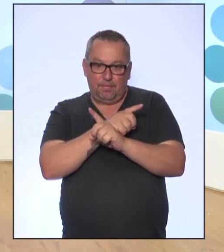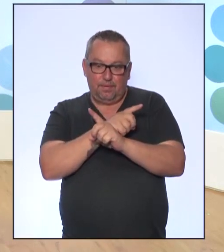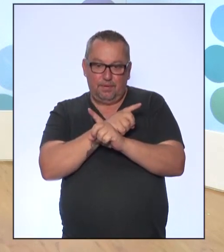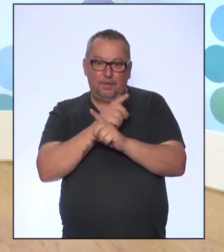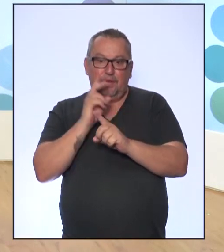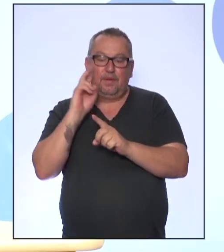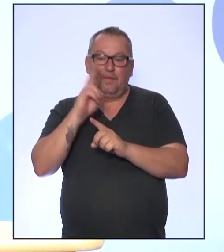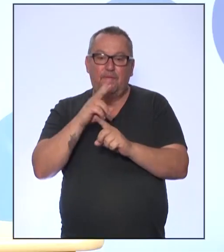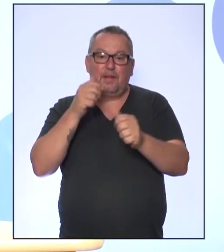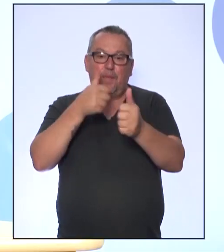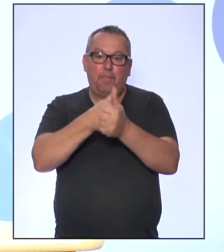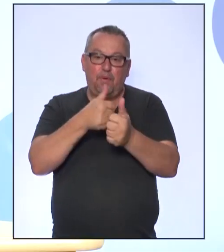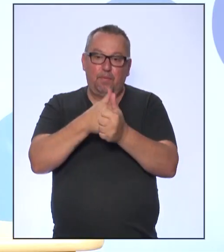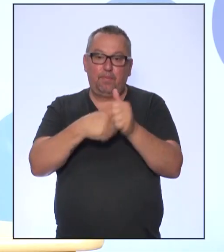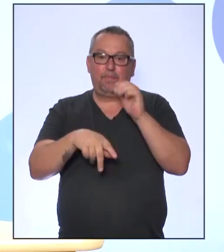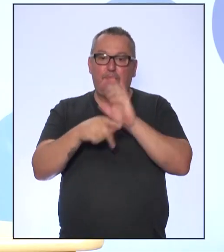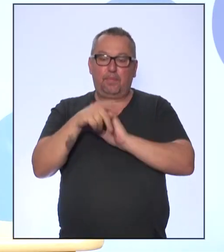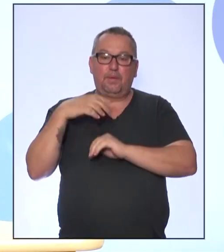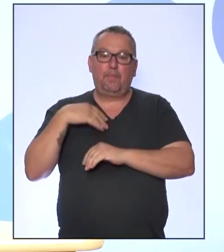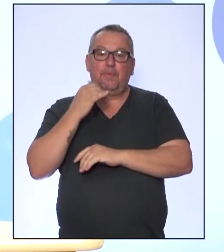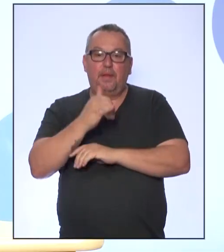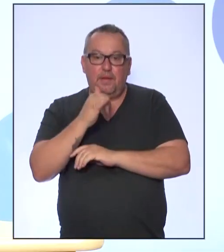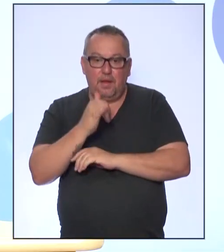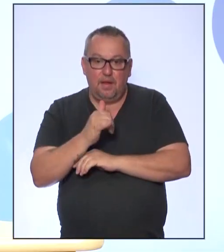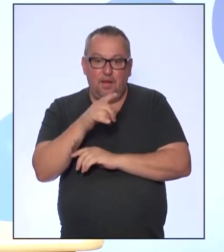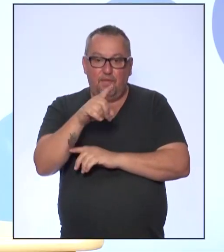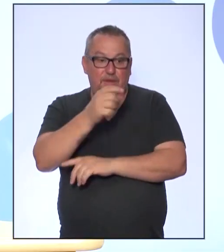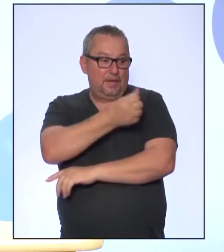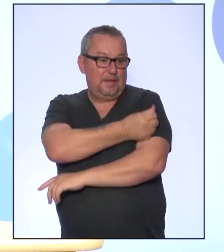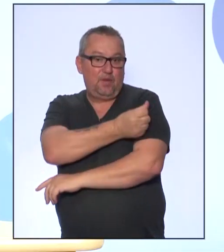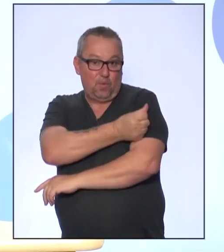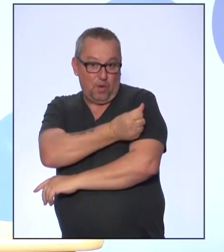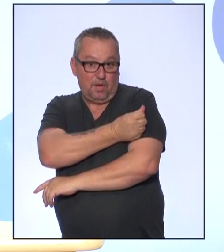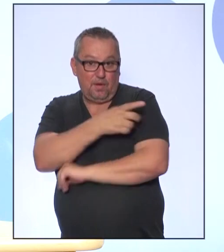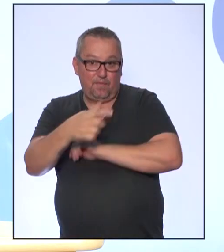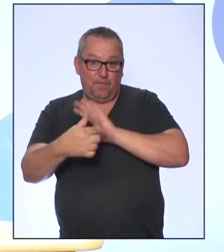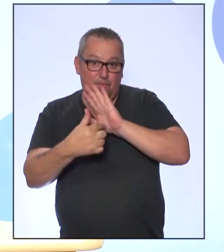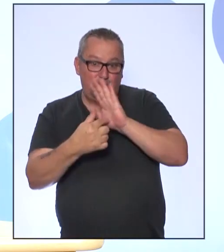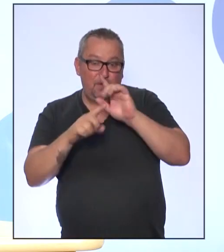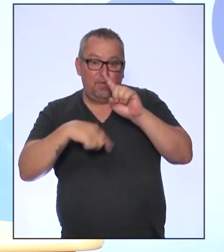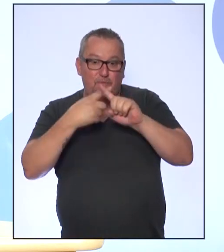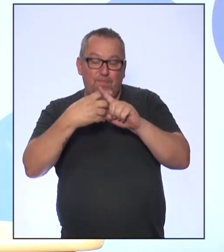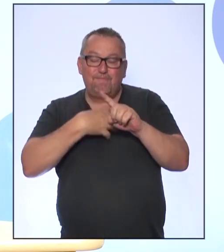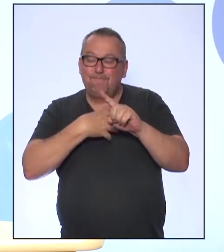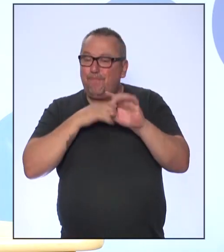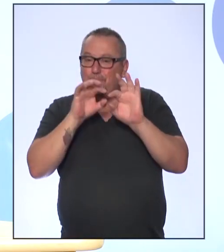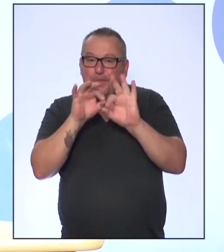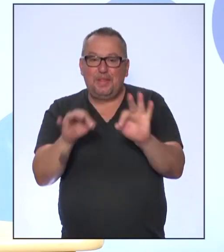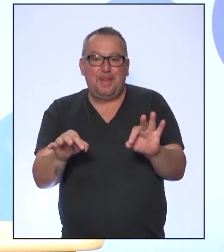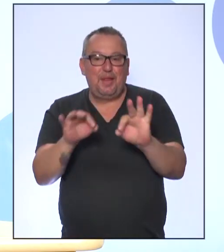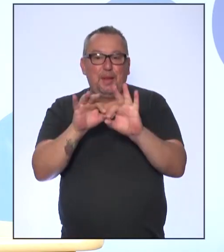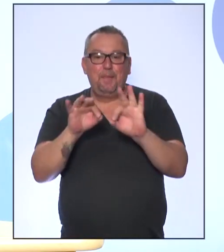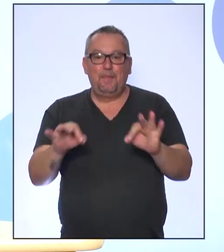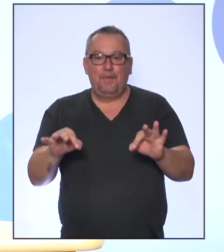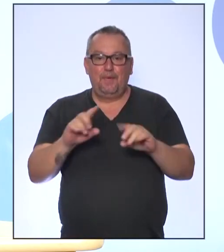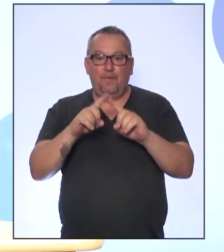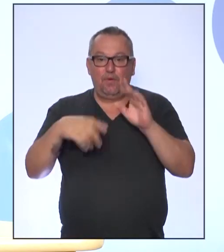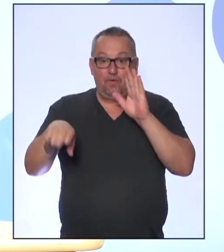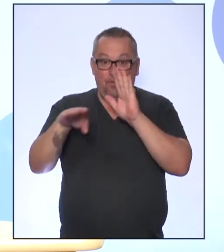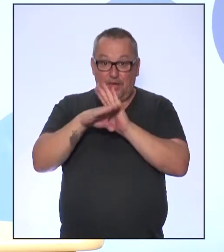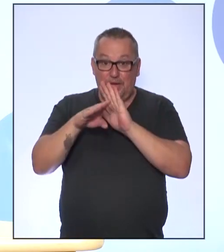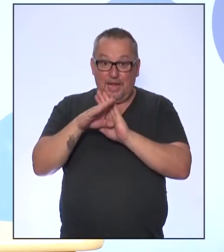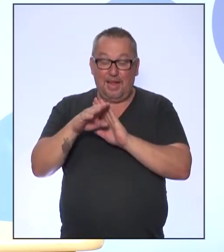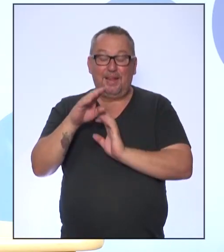proximidade dentro da minha fábula. Como vocês são do 6º ano, ela vai aparecer de uma forma mais simples. Né? Já quando vocês chegarem lá no